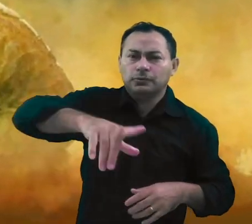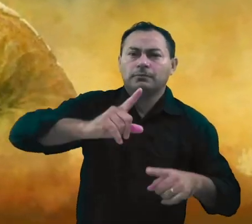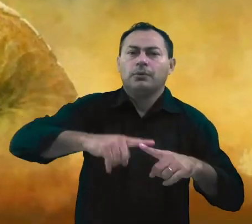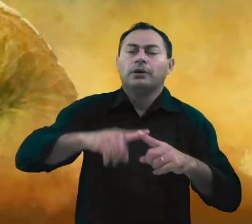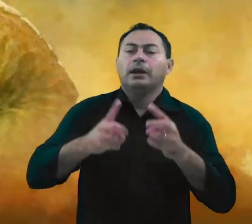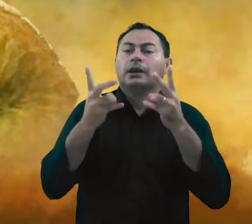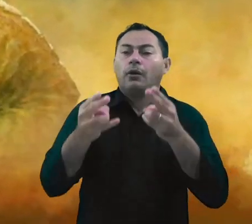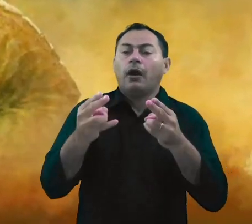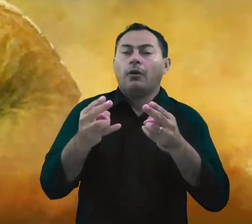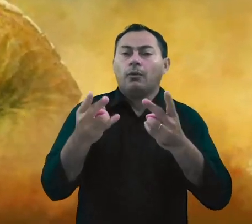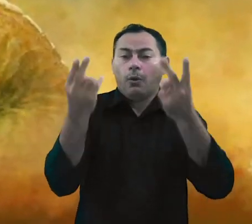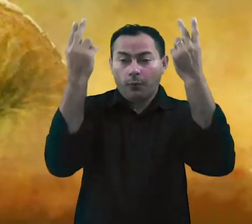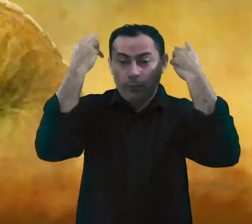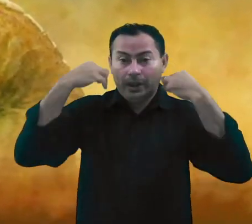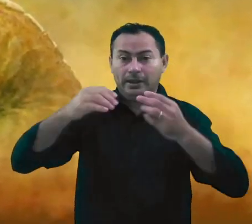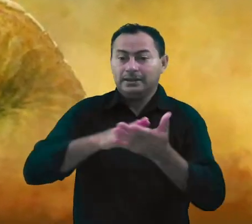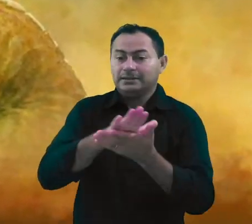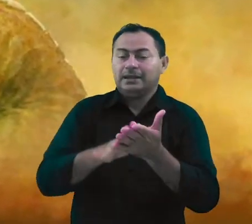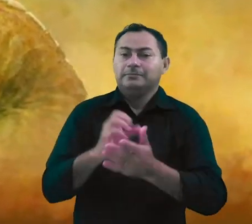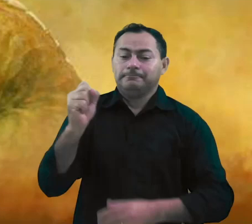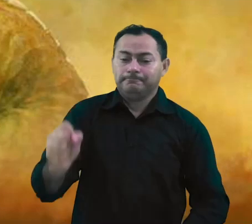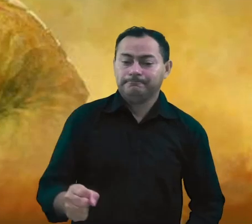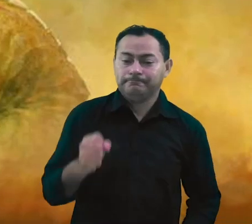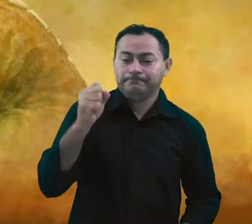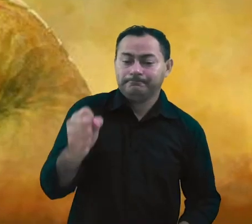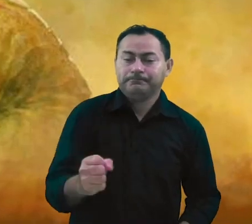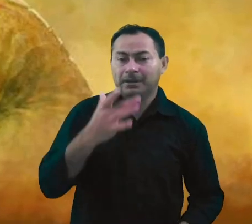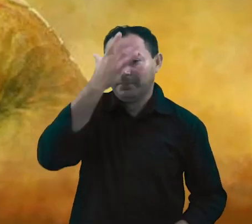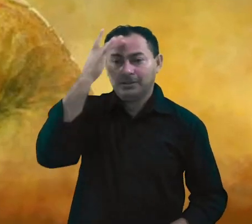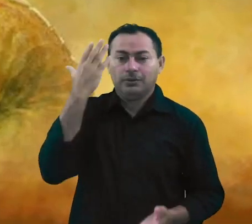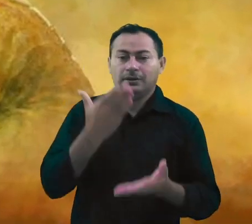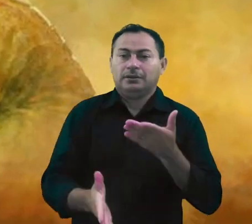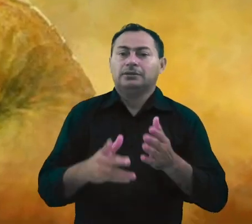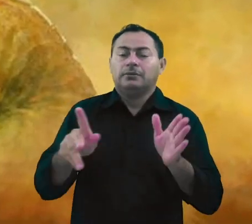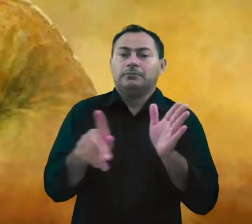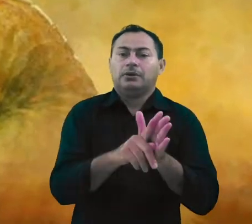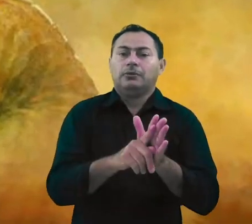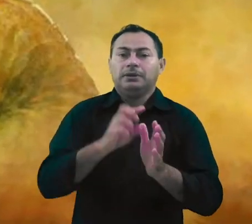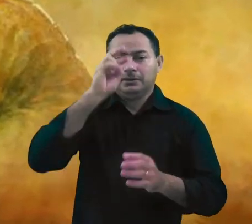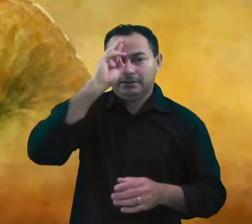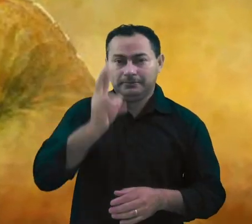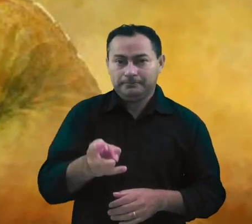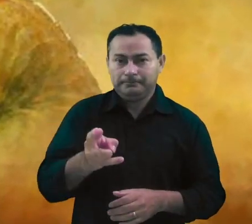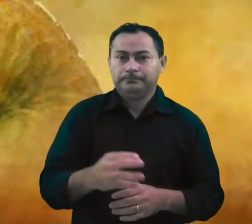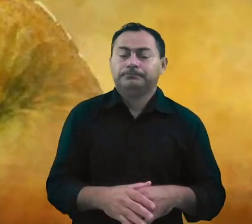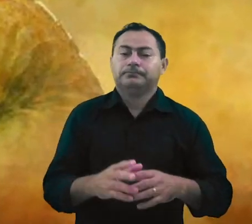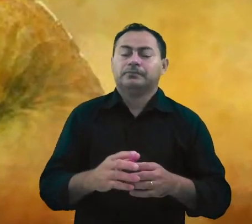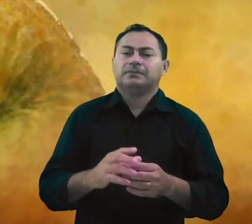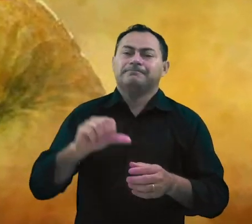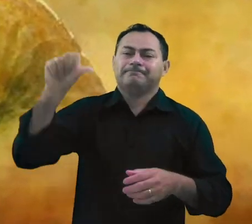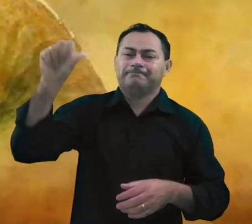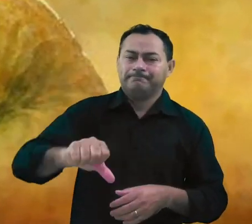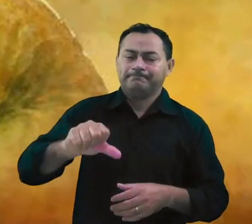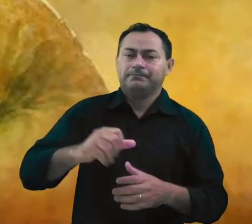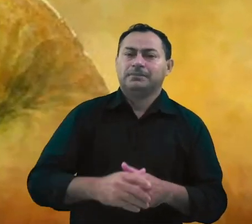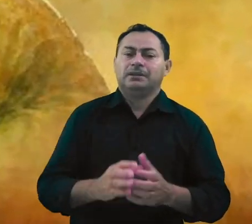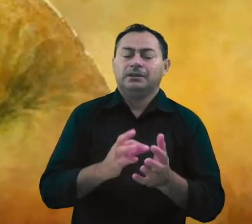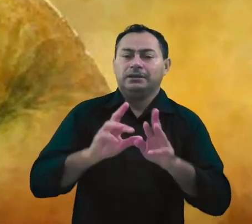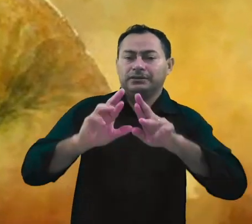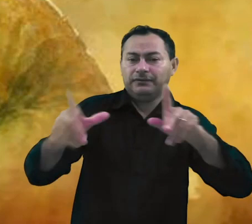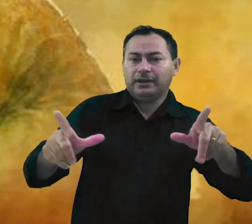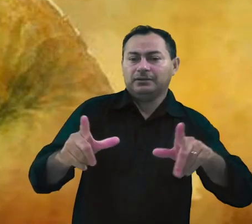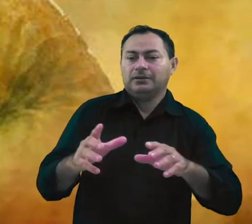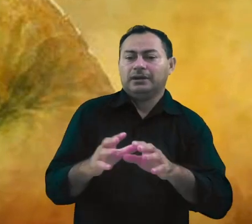multidões porque eram como ovelhas sem pastor. Eram pessoas perdidas nas suas próprias razões, incapazes